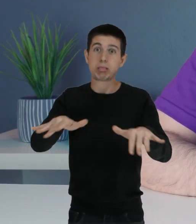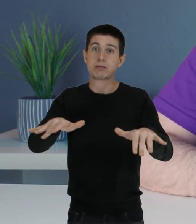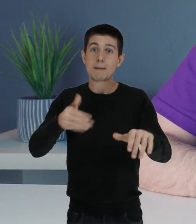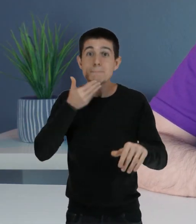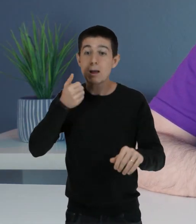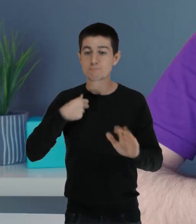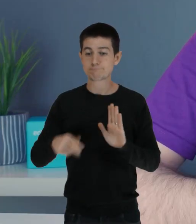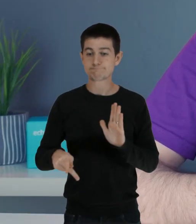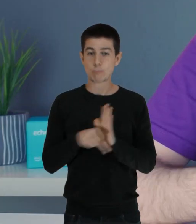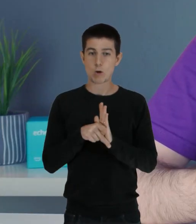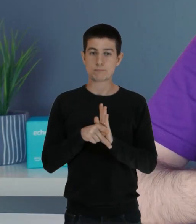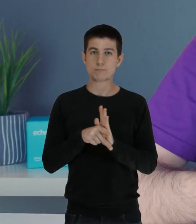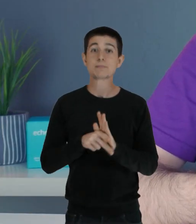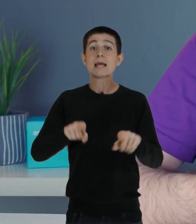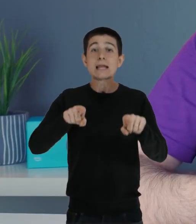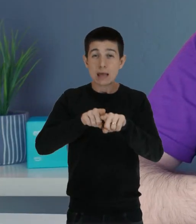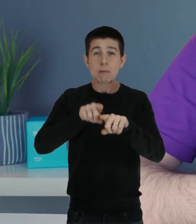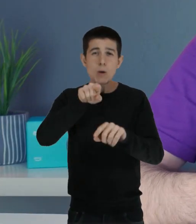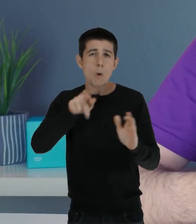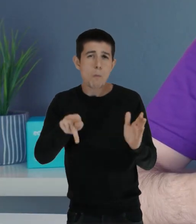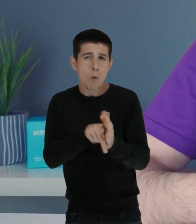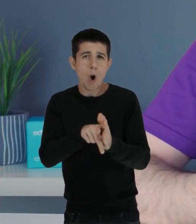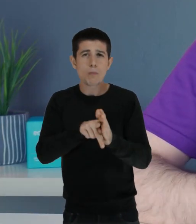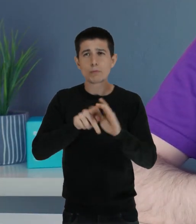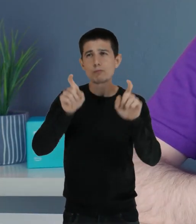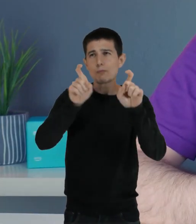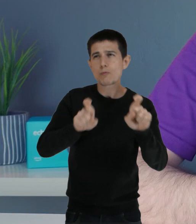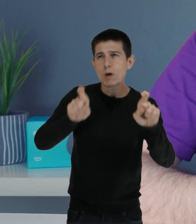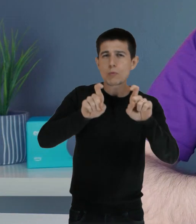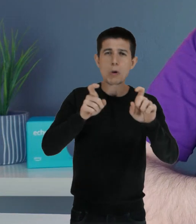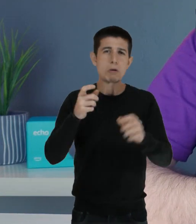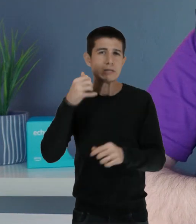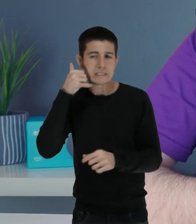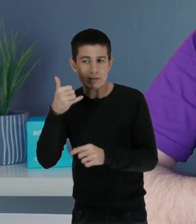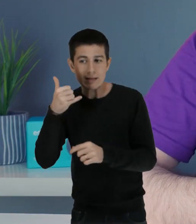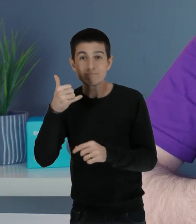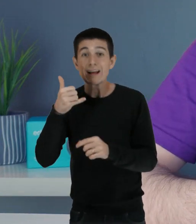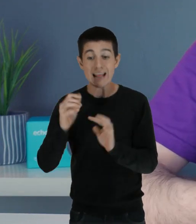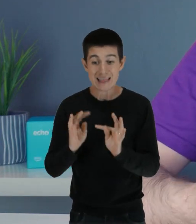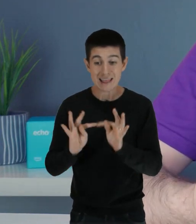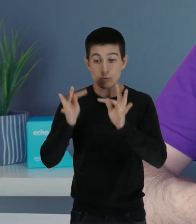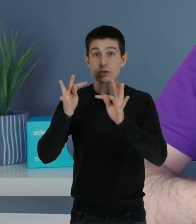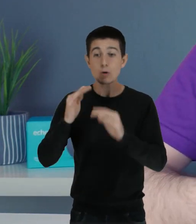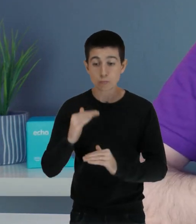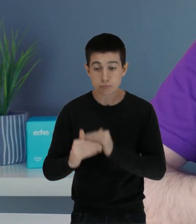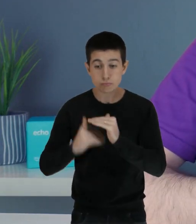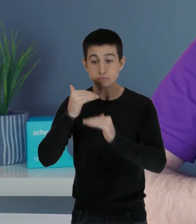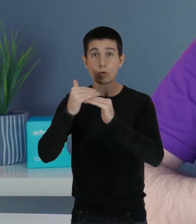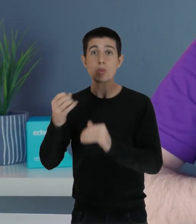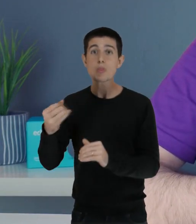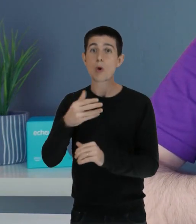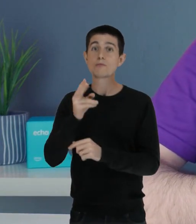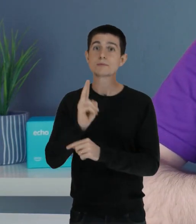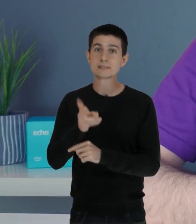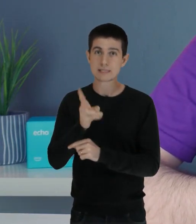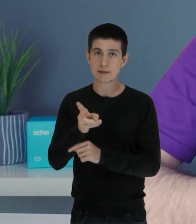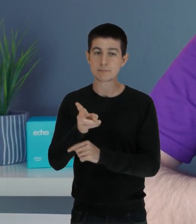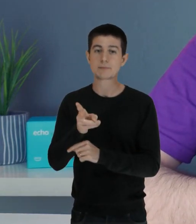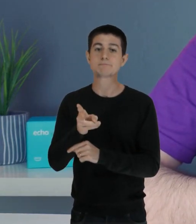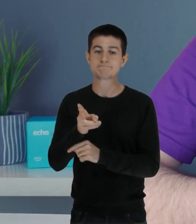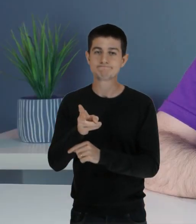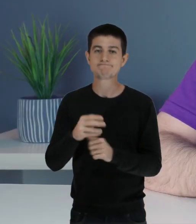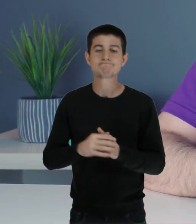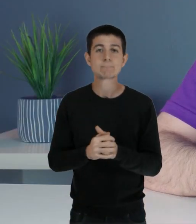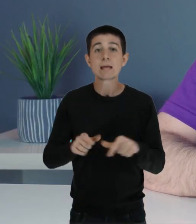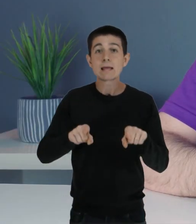próprio dispositivo. O seu dispositivo também precisa estar com as atualizações em dia para possuir as correções de vulnerabilidades mais